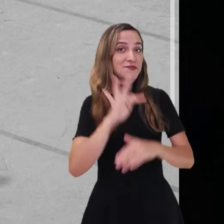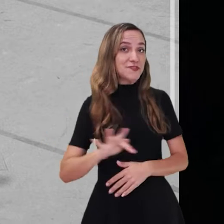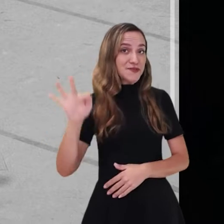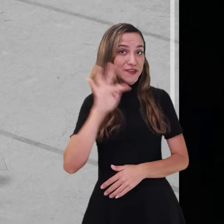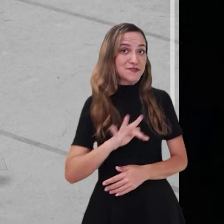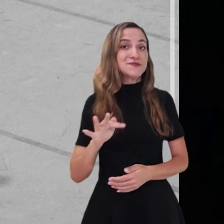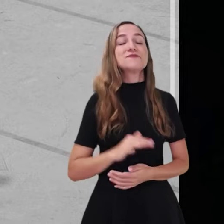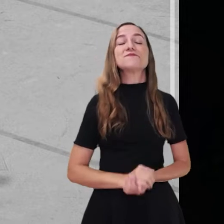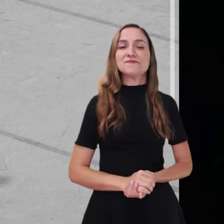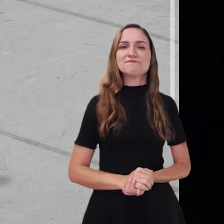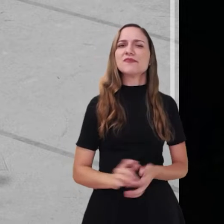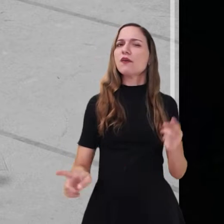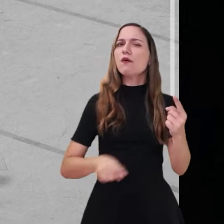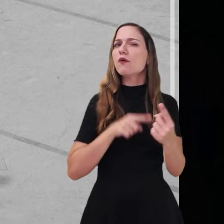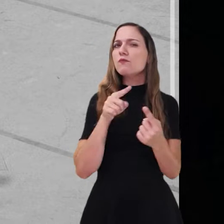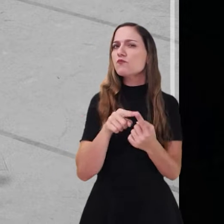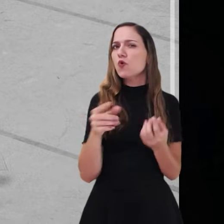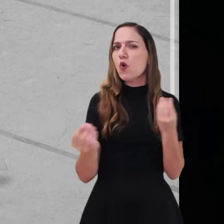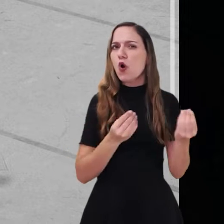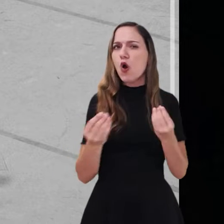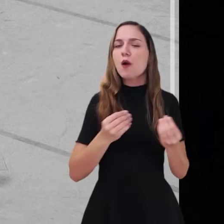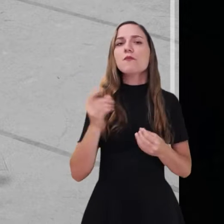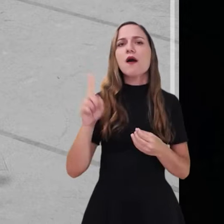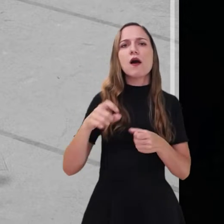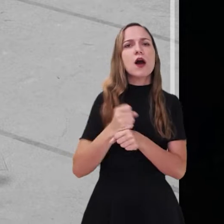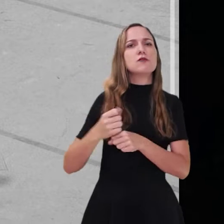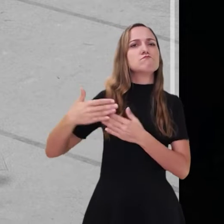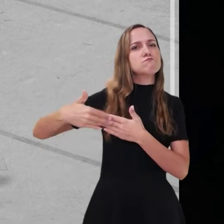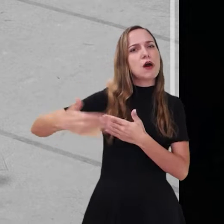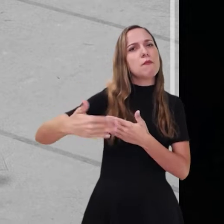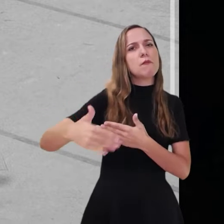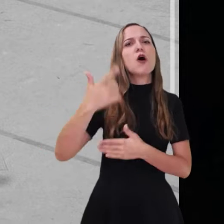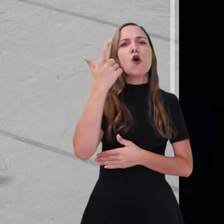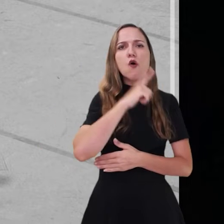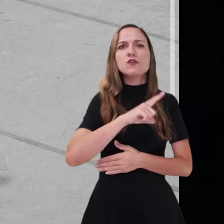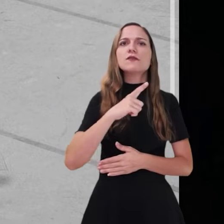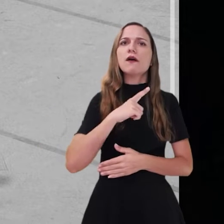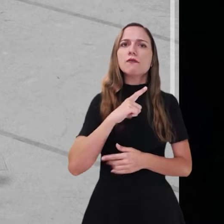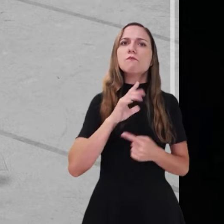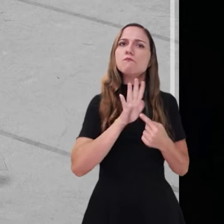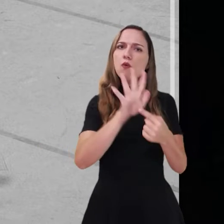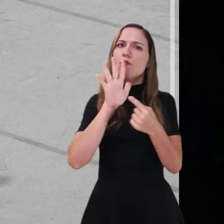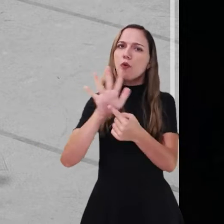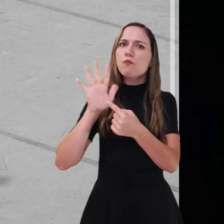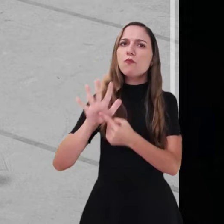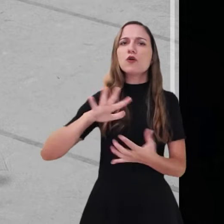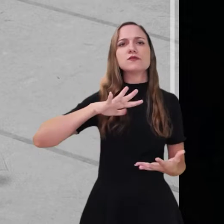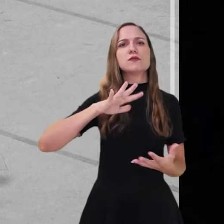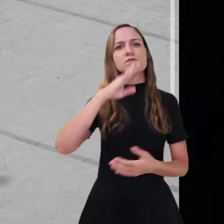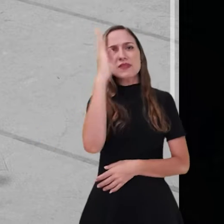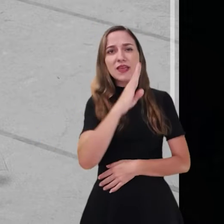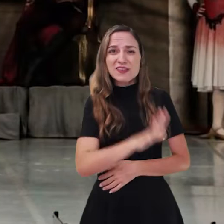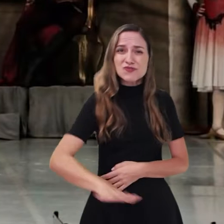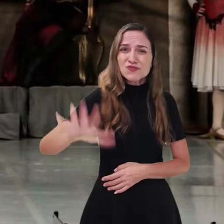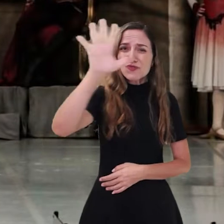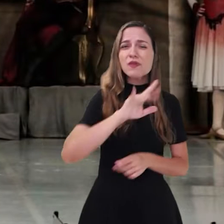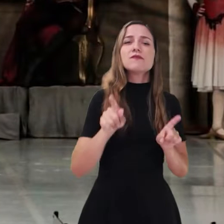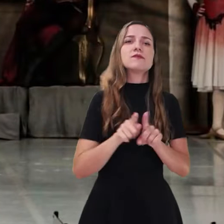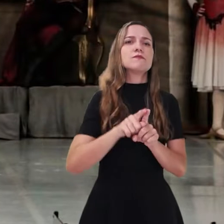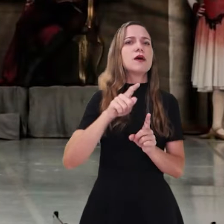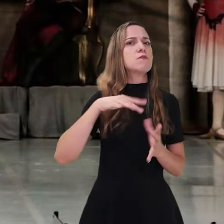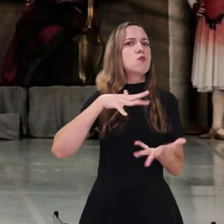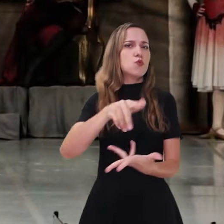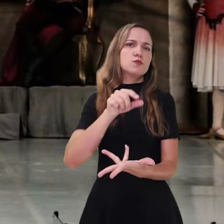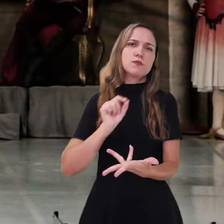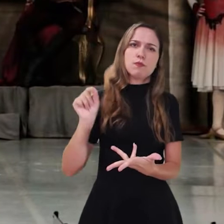Esse objetivo foi alcançado nos anos seguintes, conquistando destaque no cenário artístico nacional e internacional. O Balé do